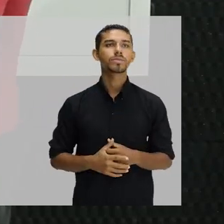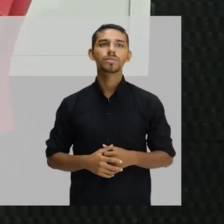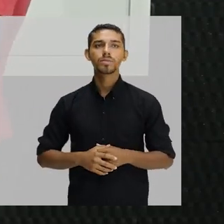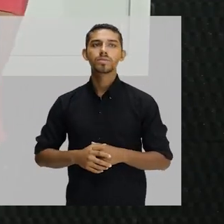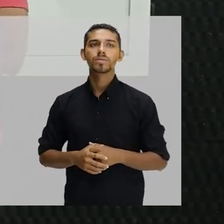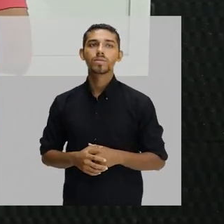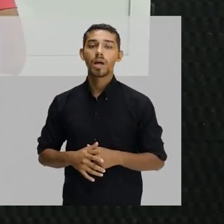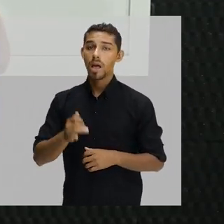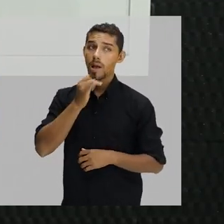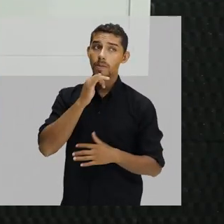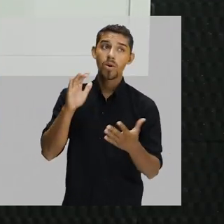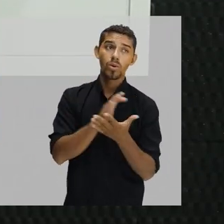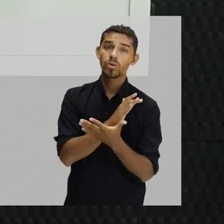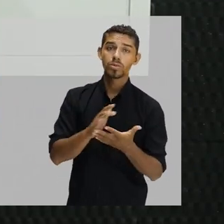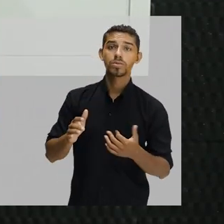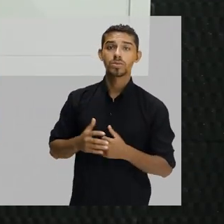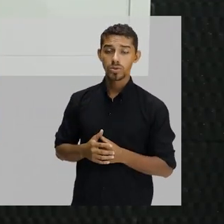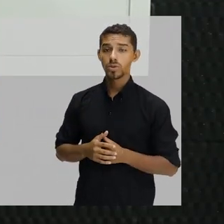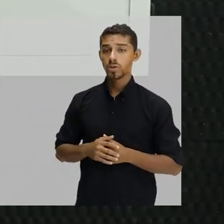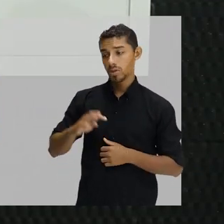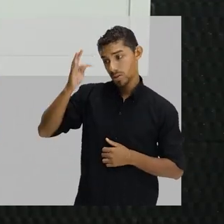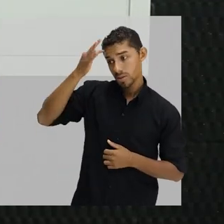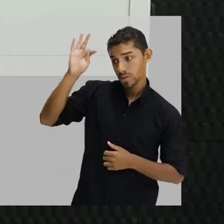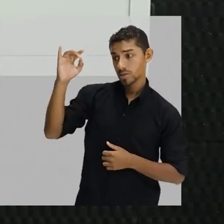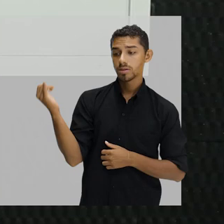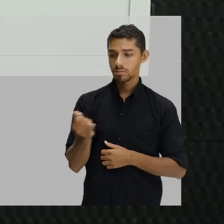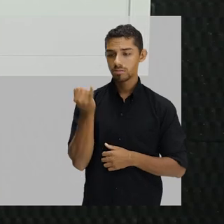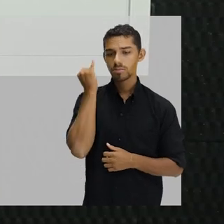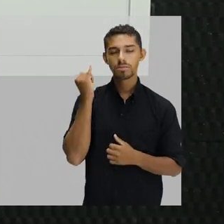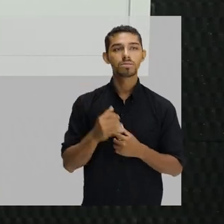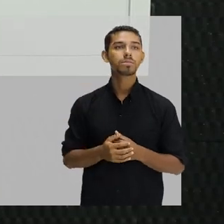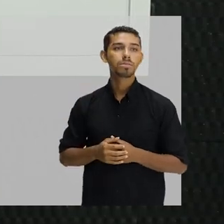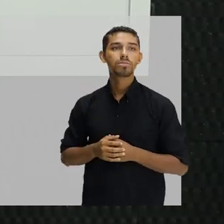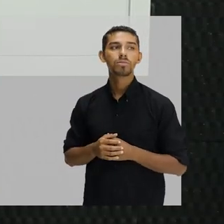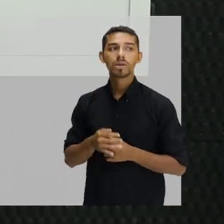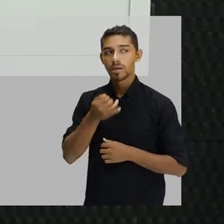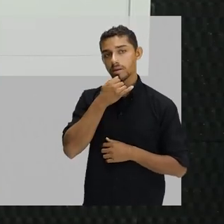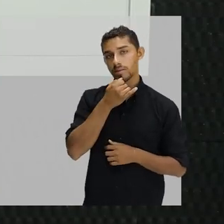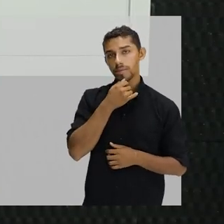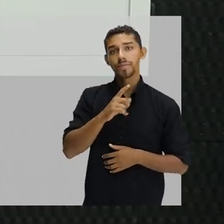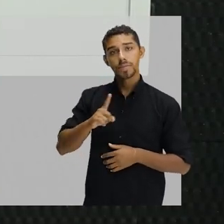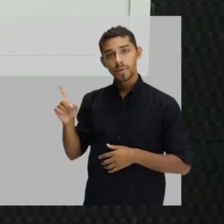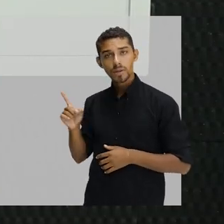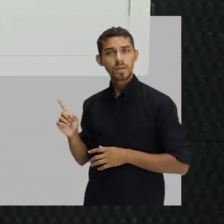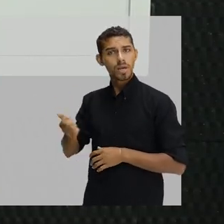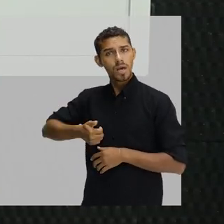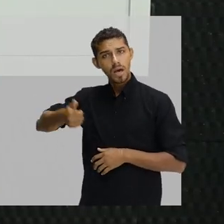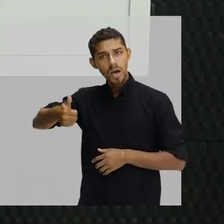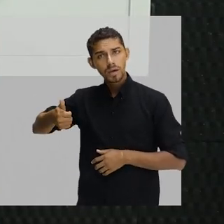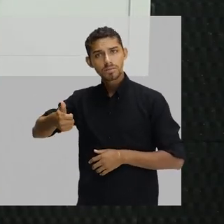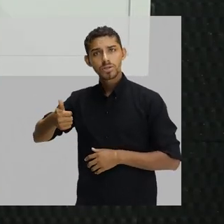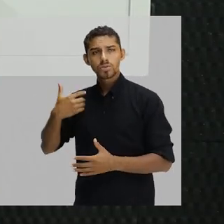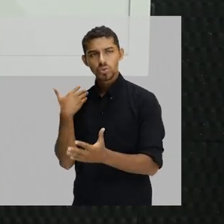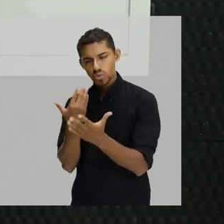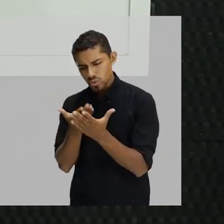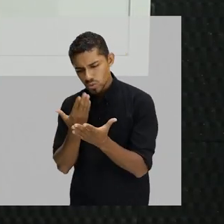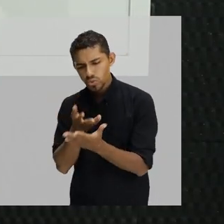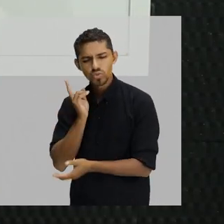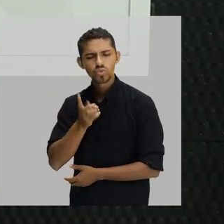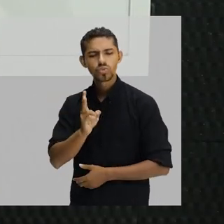Certo? Então, nós temos algumas teorias éticas que são fundamentais. Okay? Bom, a primeira, sempre